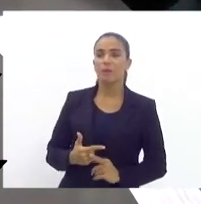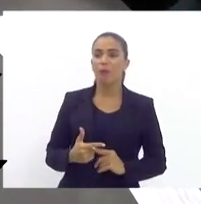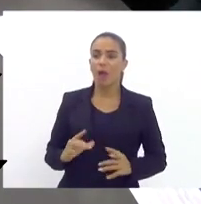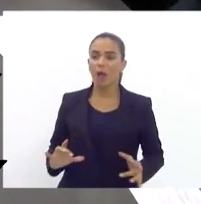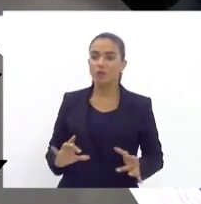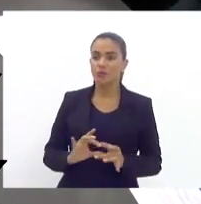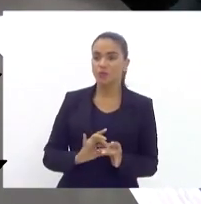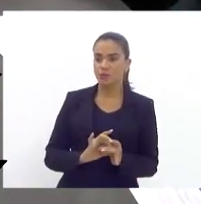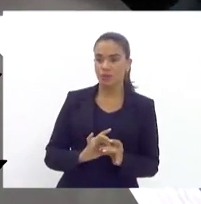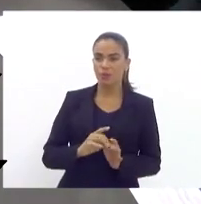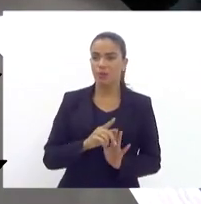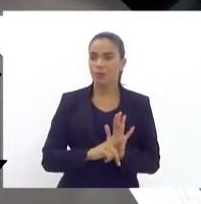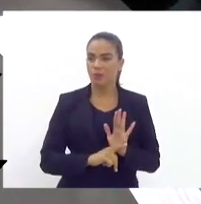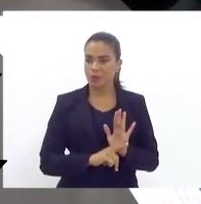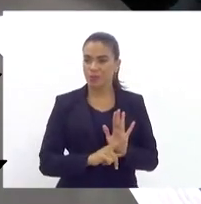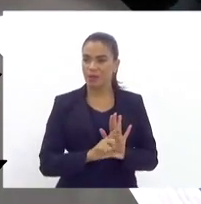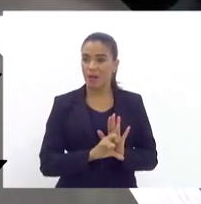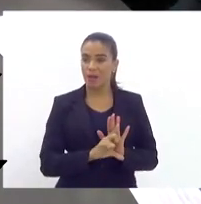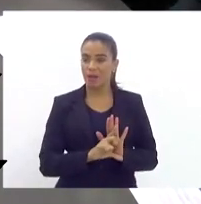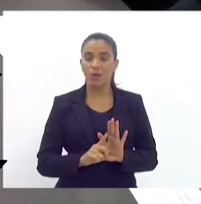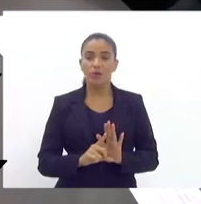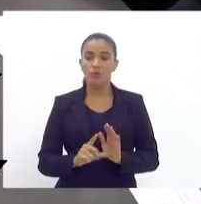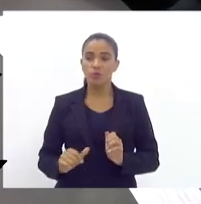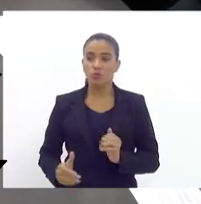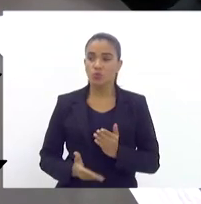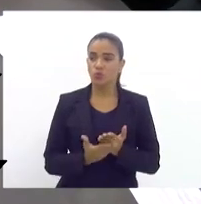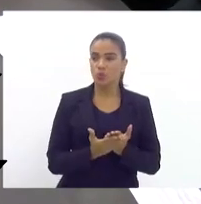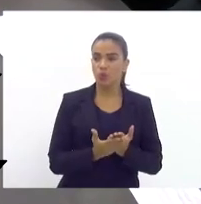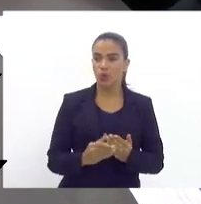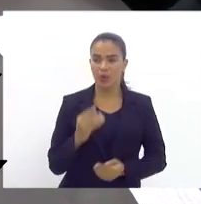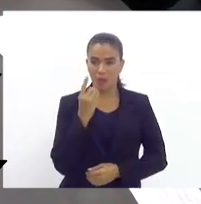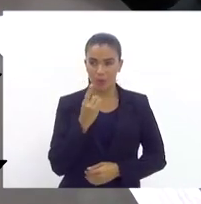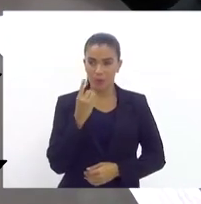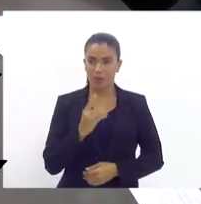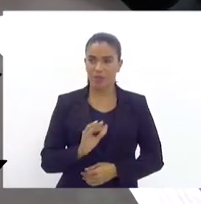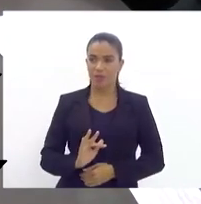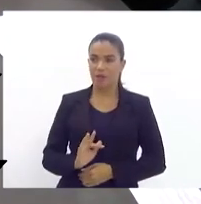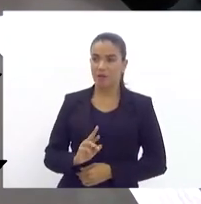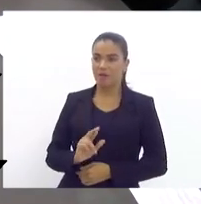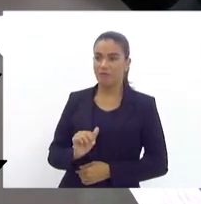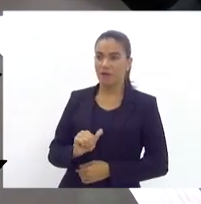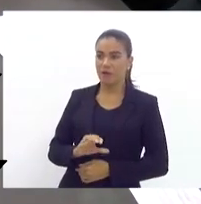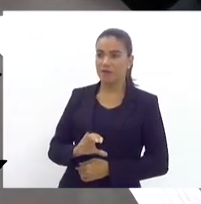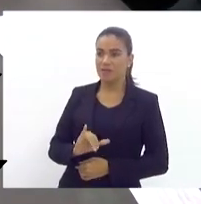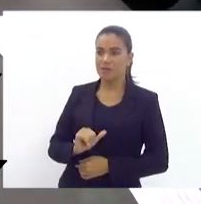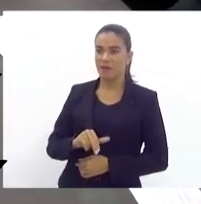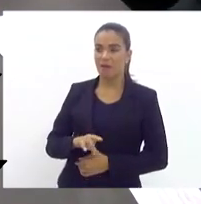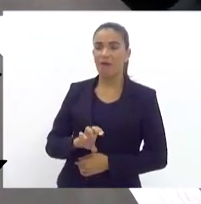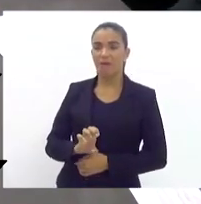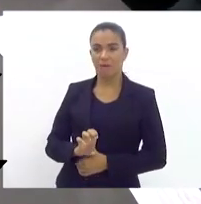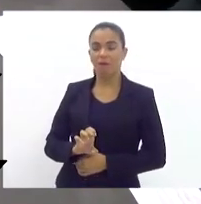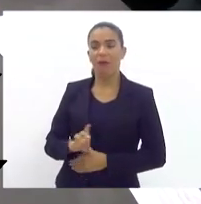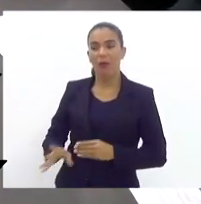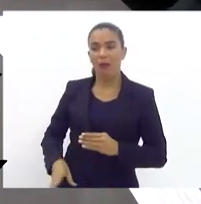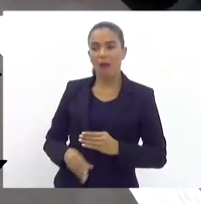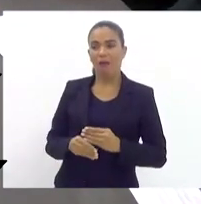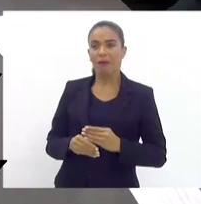junção do projeto dele com o da deputada Franciane por meio desse voto em separado